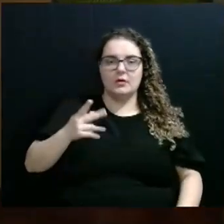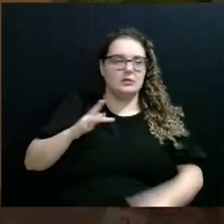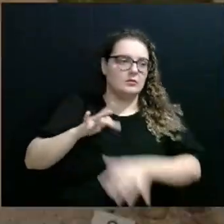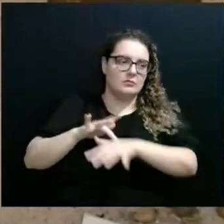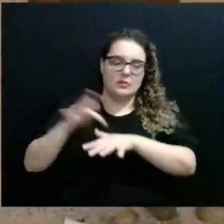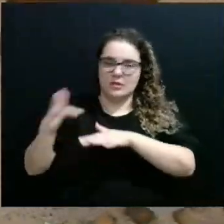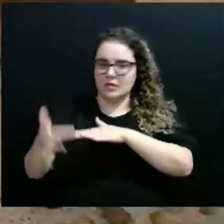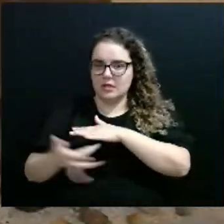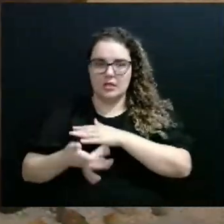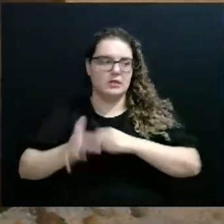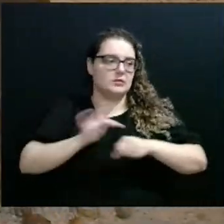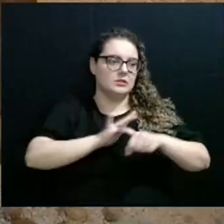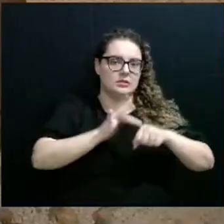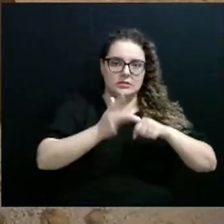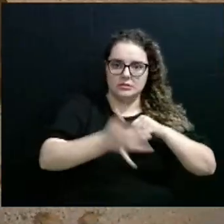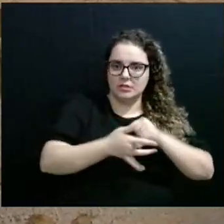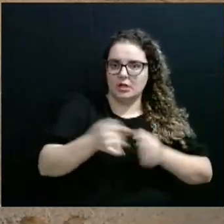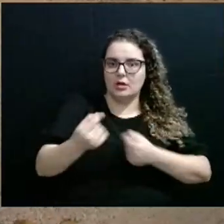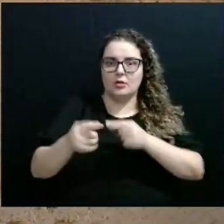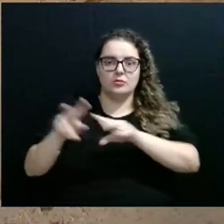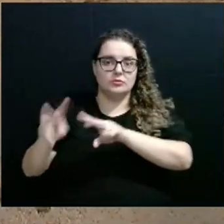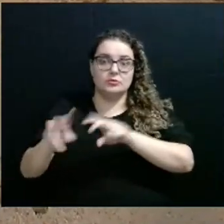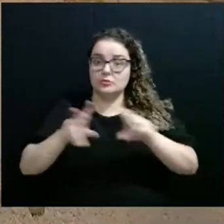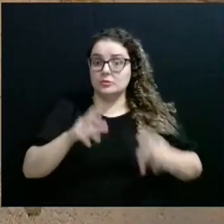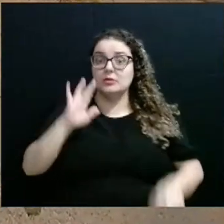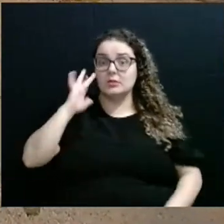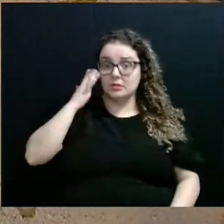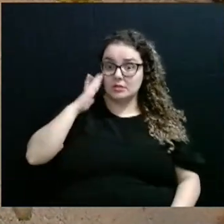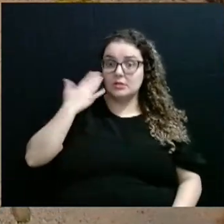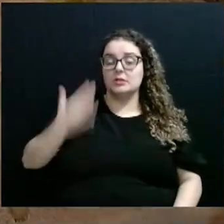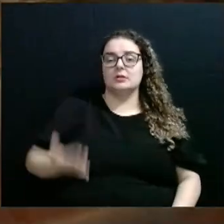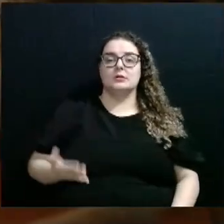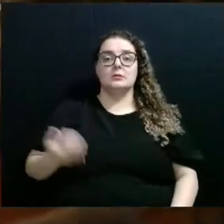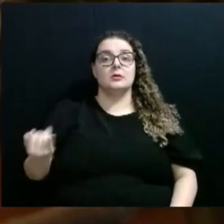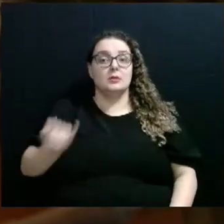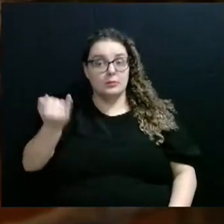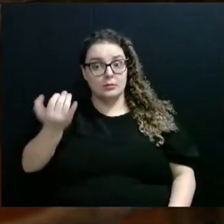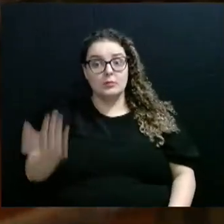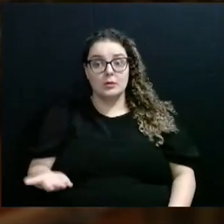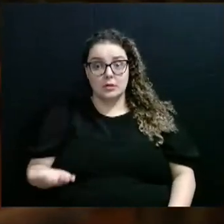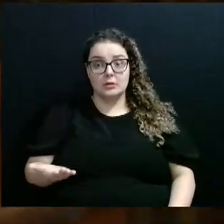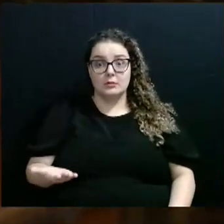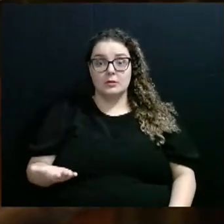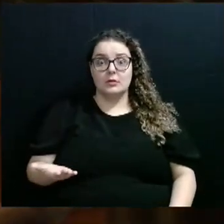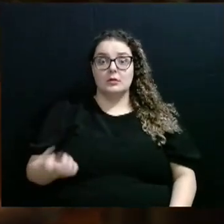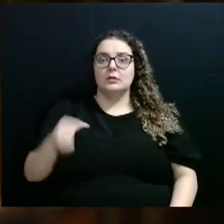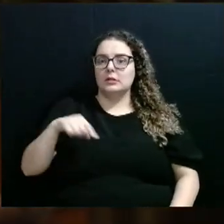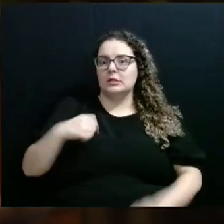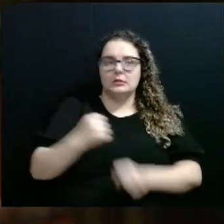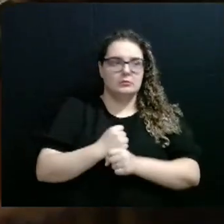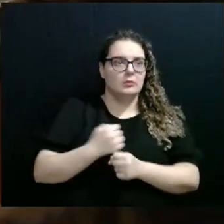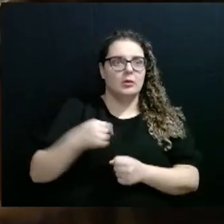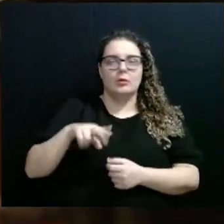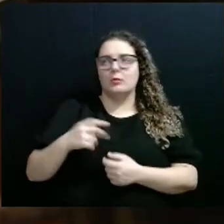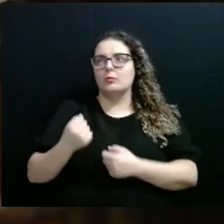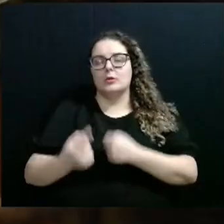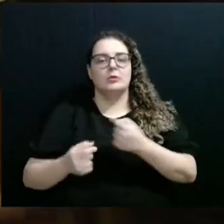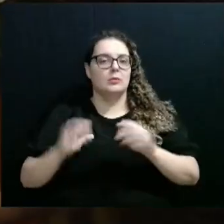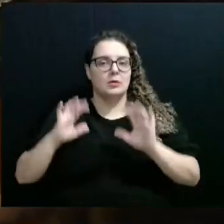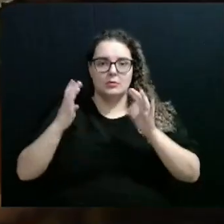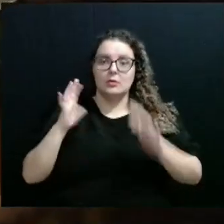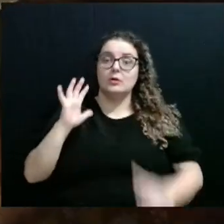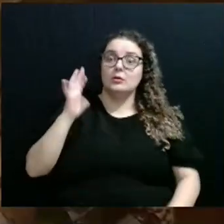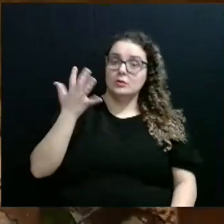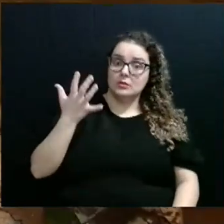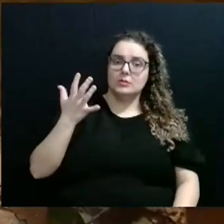sociais, algum tema que a gente julgue que seja bastante importante, seja naquele ano, né, ou seja por algum evento que tenha acontecido que seja